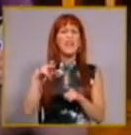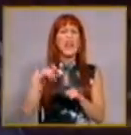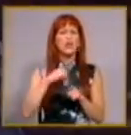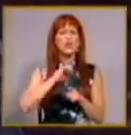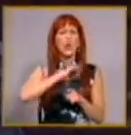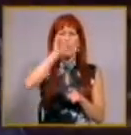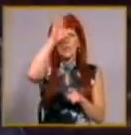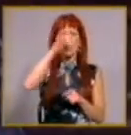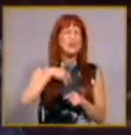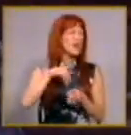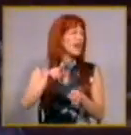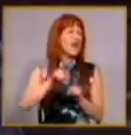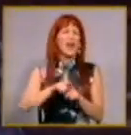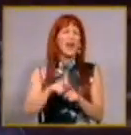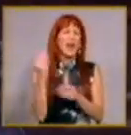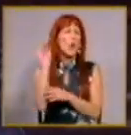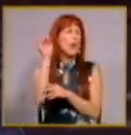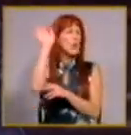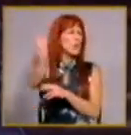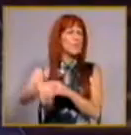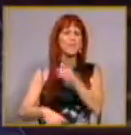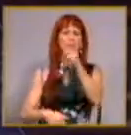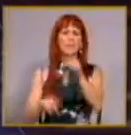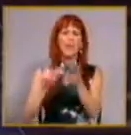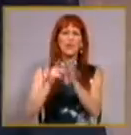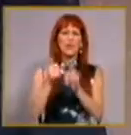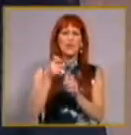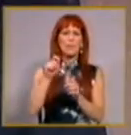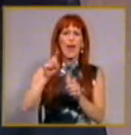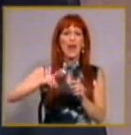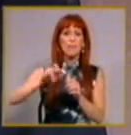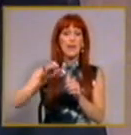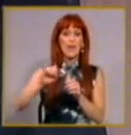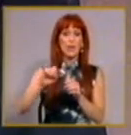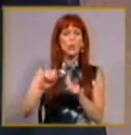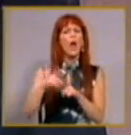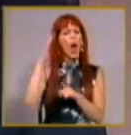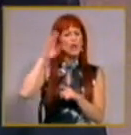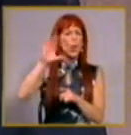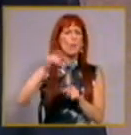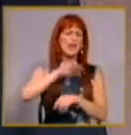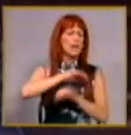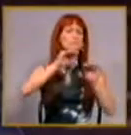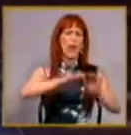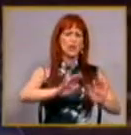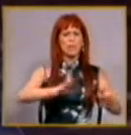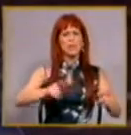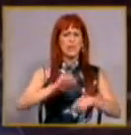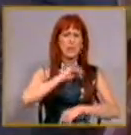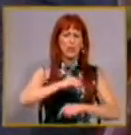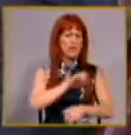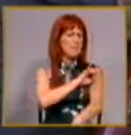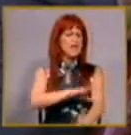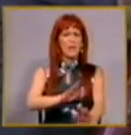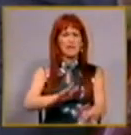Sr. Primeiro-Ministro é um discípulo, por exemplo, do engenheiro Belmiro de Azevedo, que acha que este deve ser um país de salários baixos e de salários de